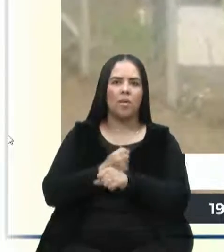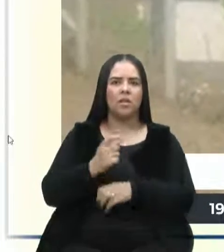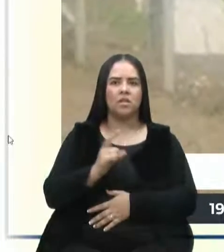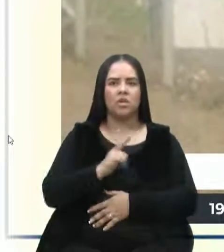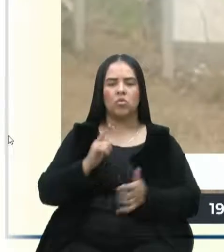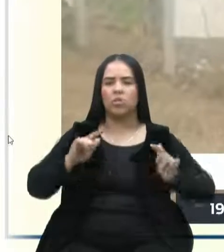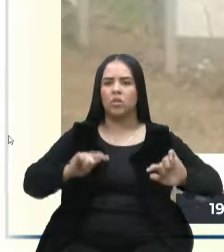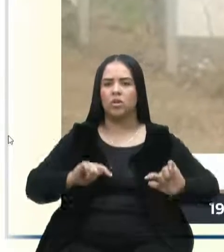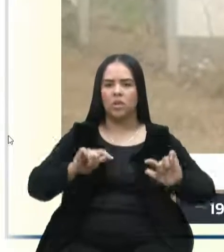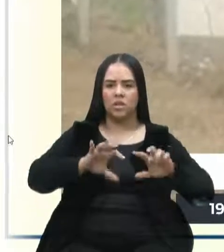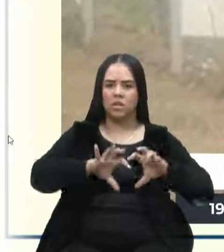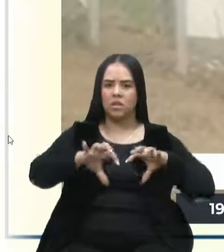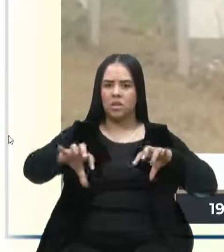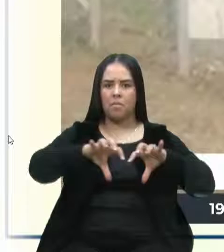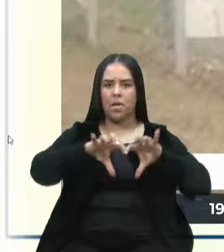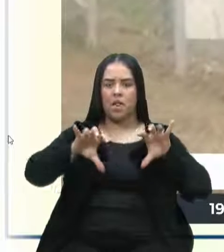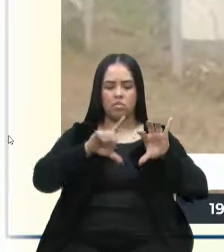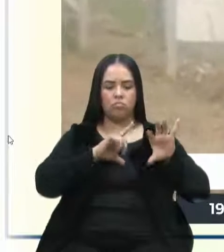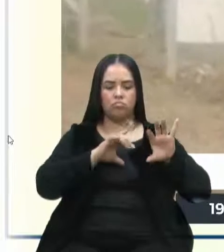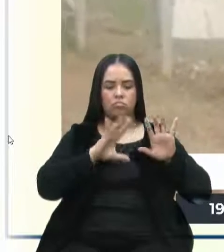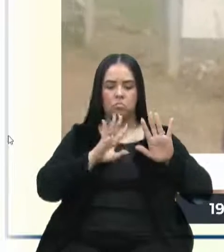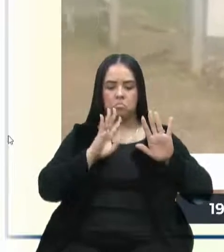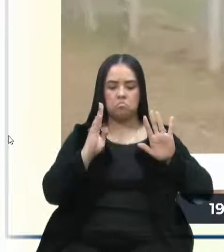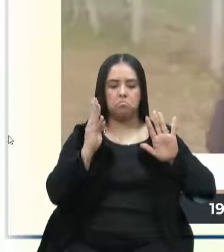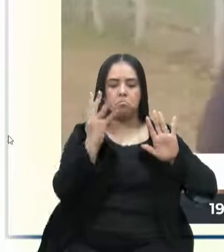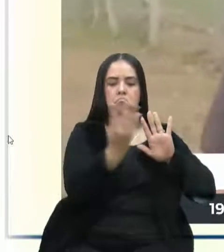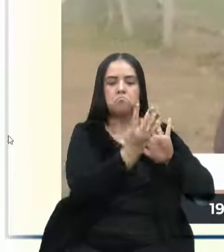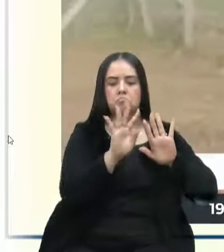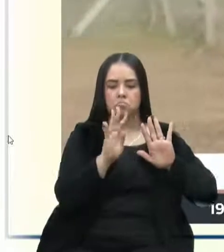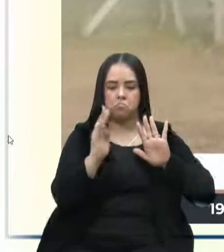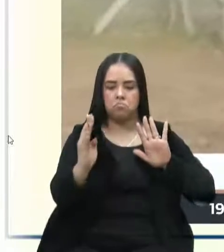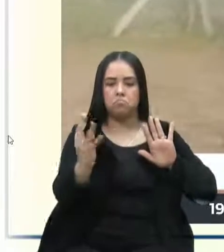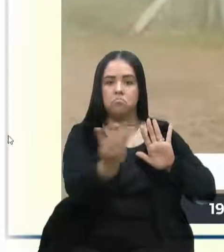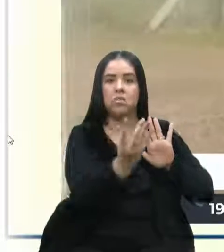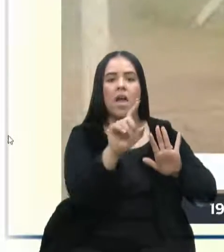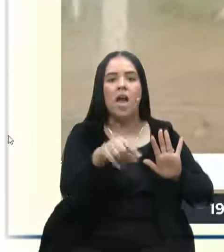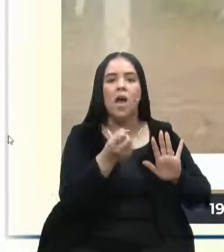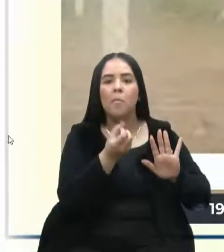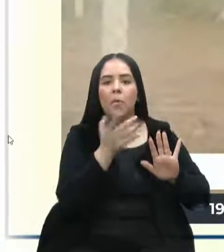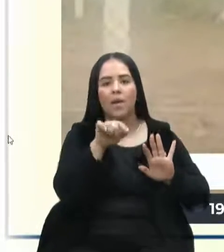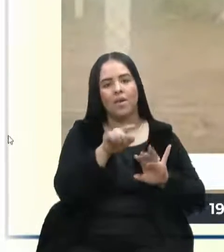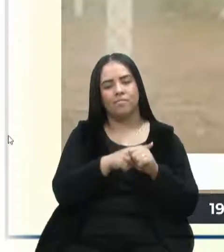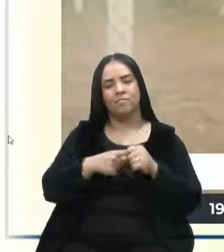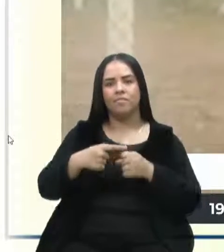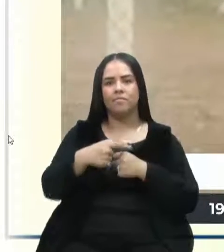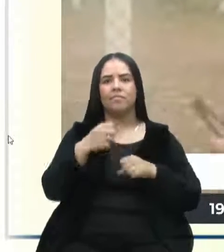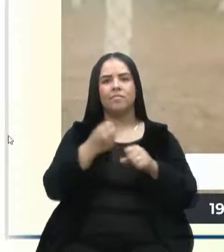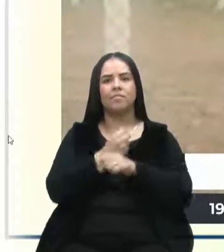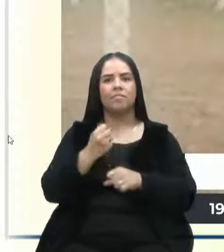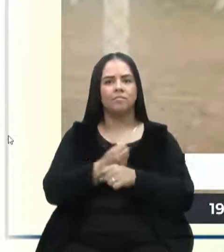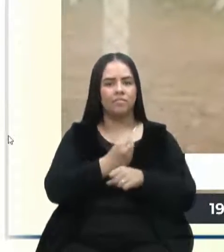separado por tela é esse tipo de obra que faz bem como a cidade é